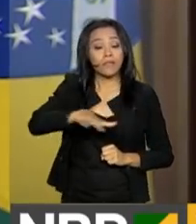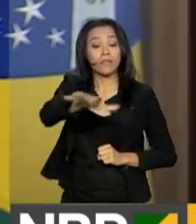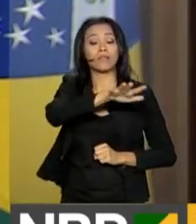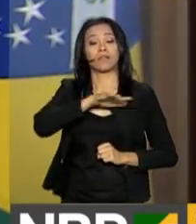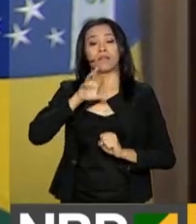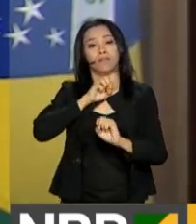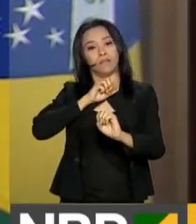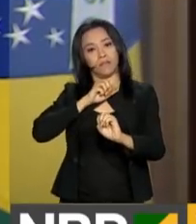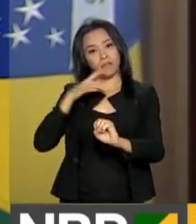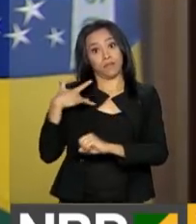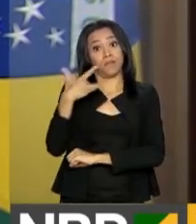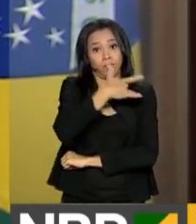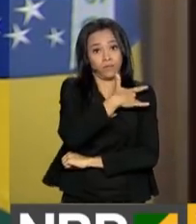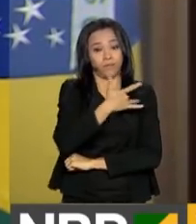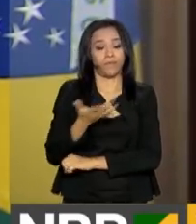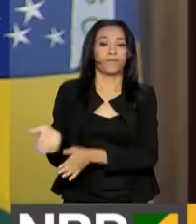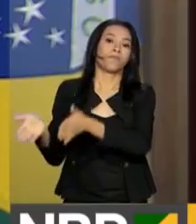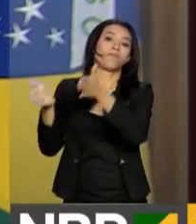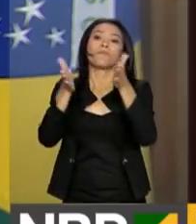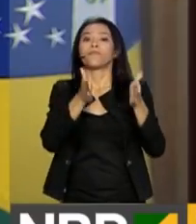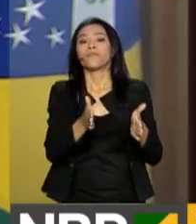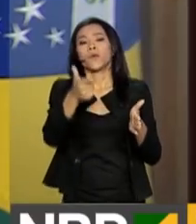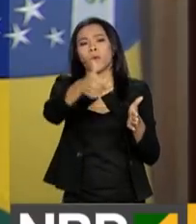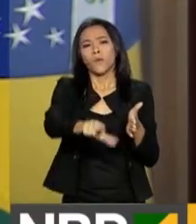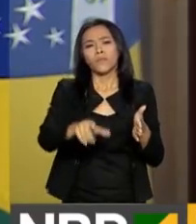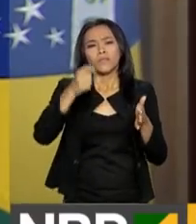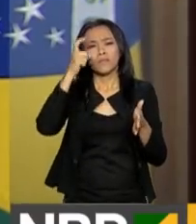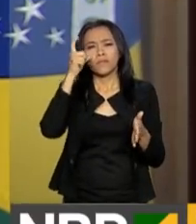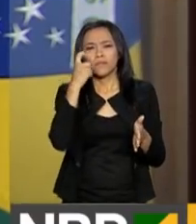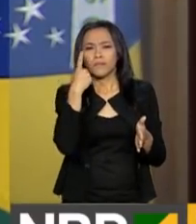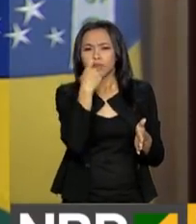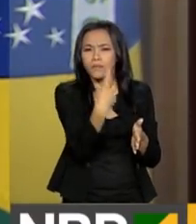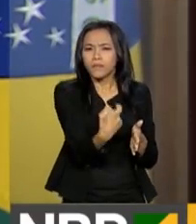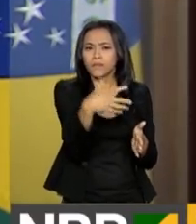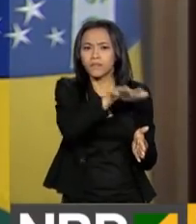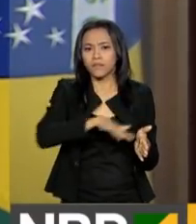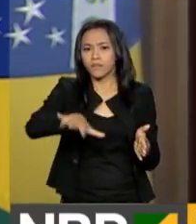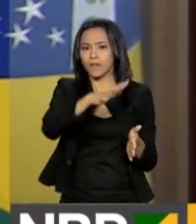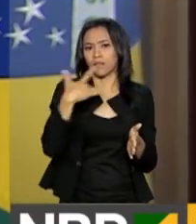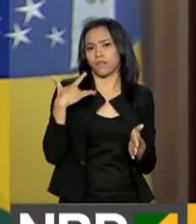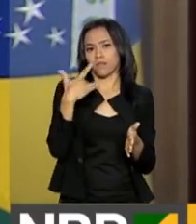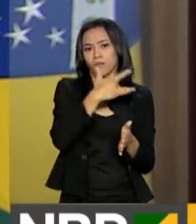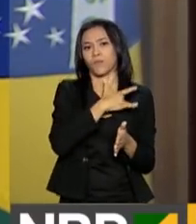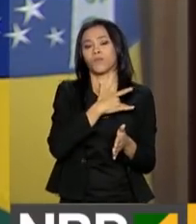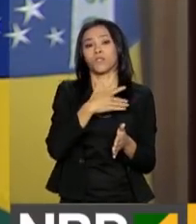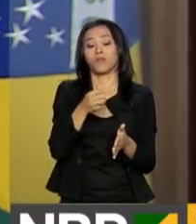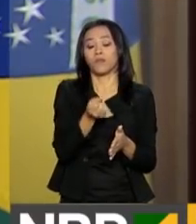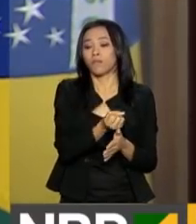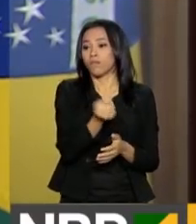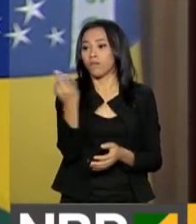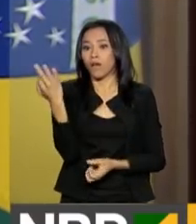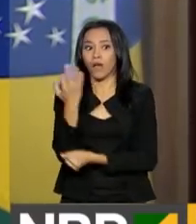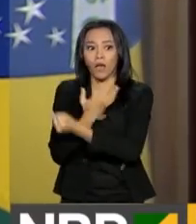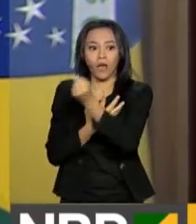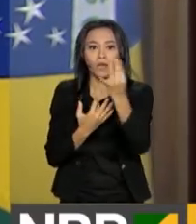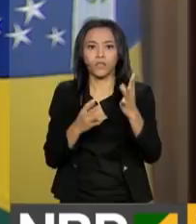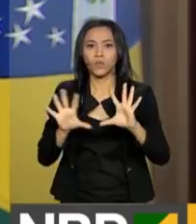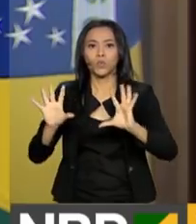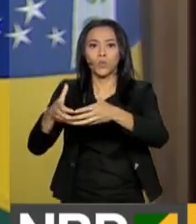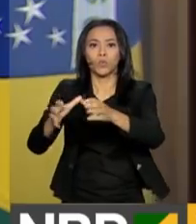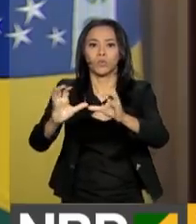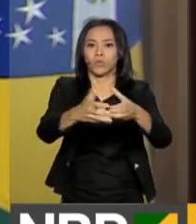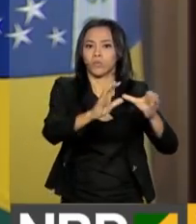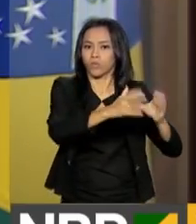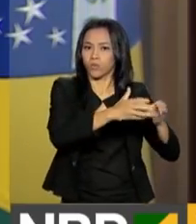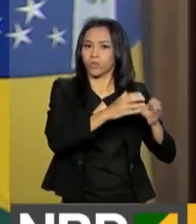e interessante ainda no plano da saúde lá são milhares de novas equipes na